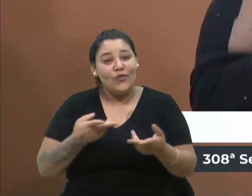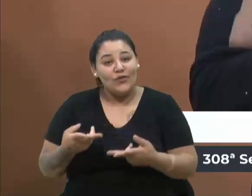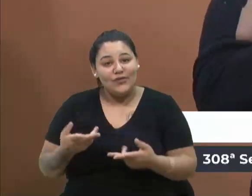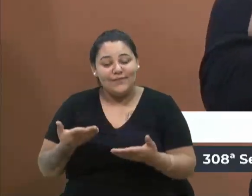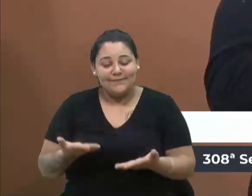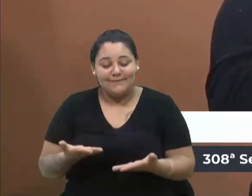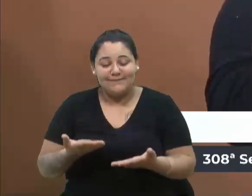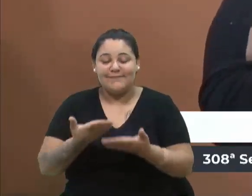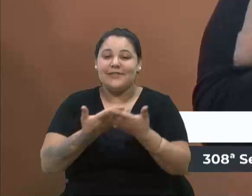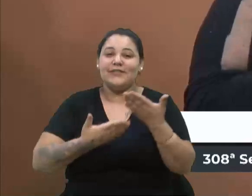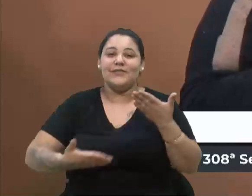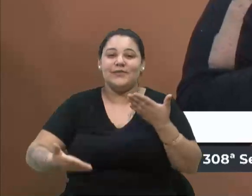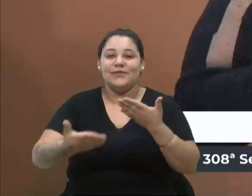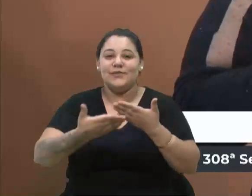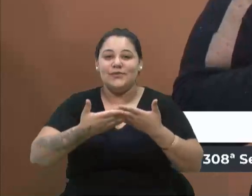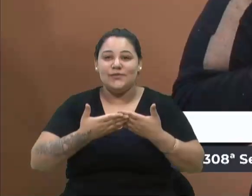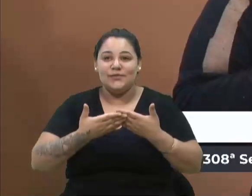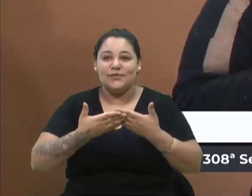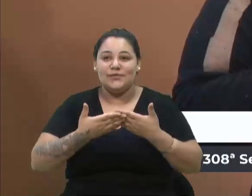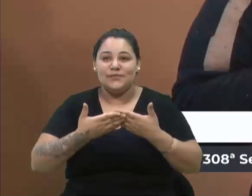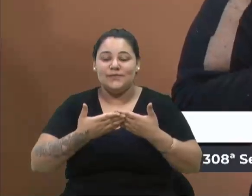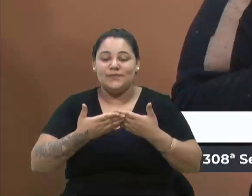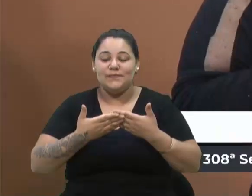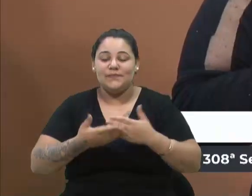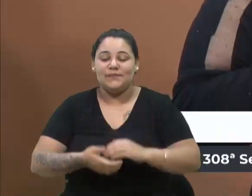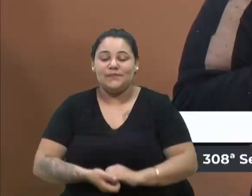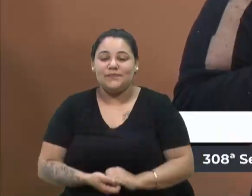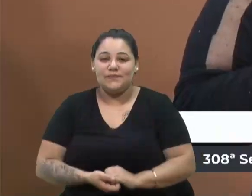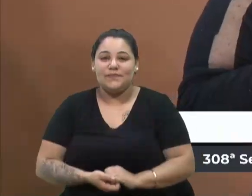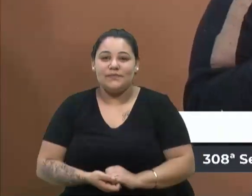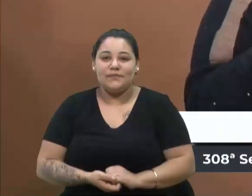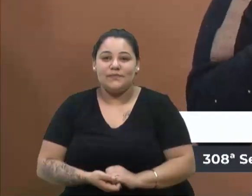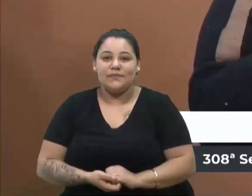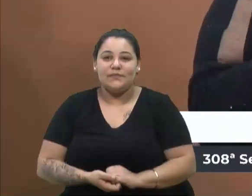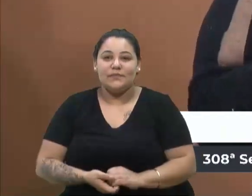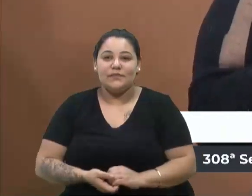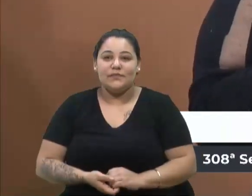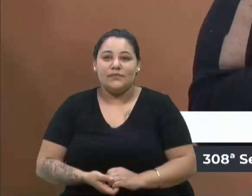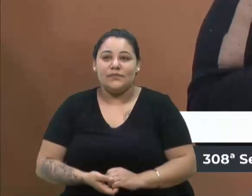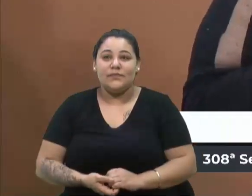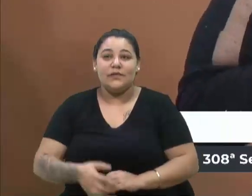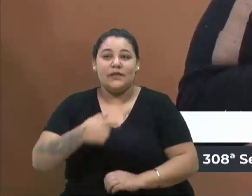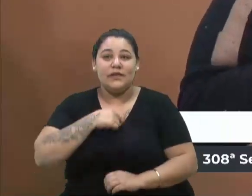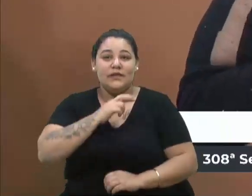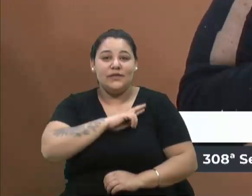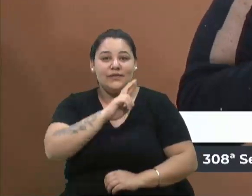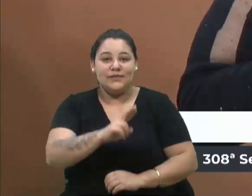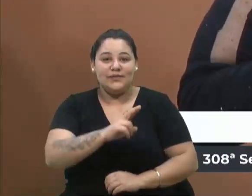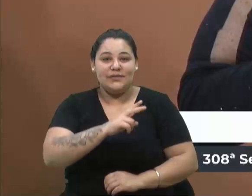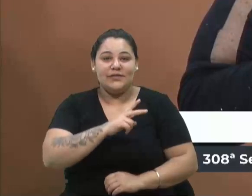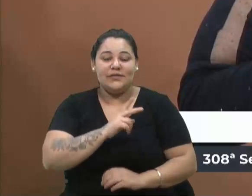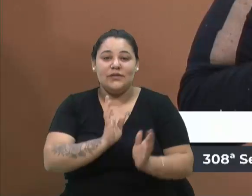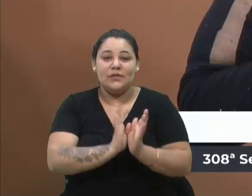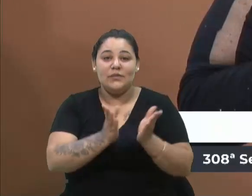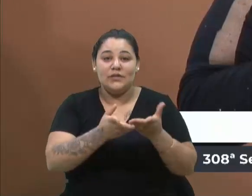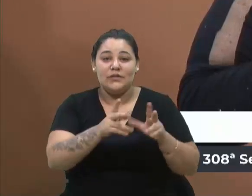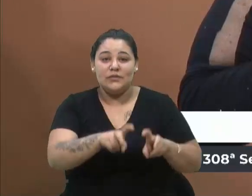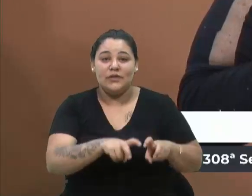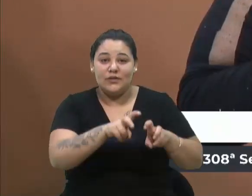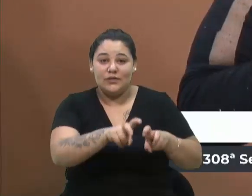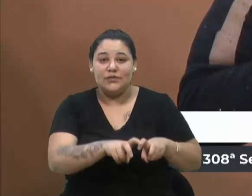a todos e a todas como presidente da Comissão da Agricultura